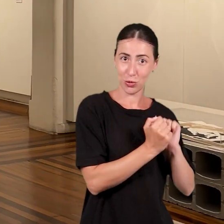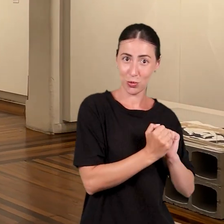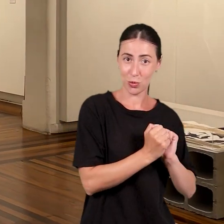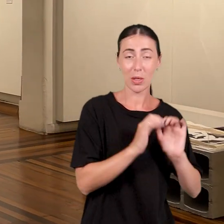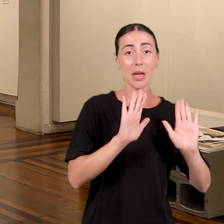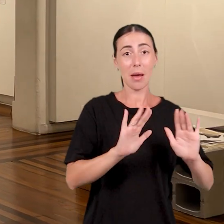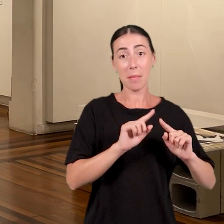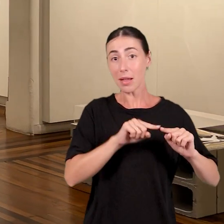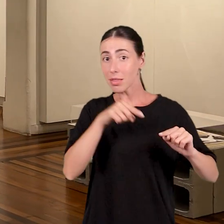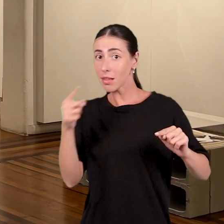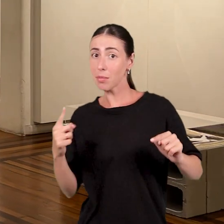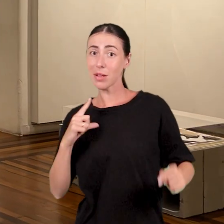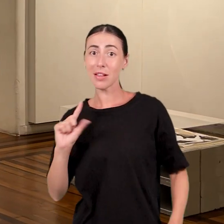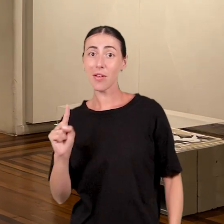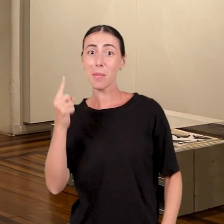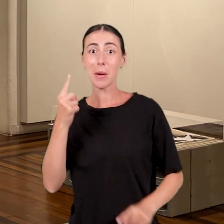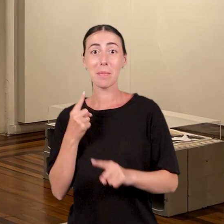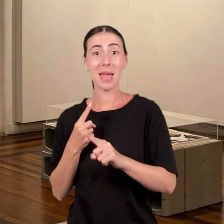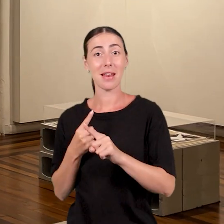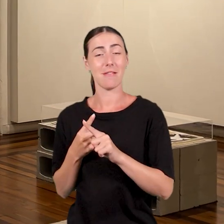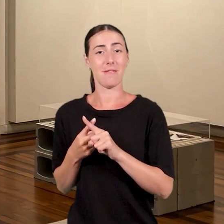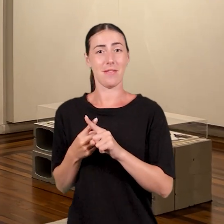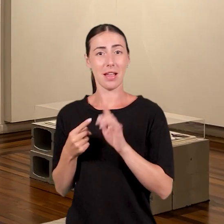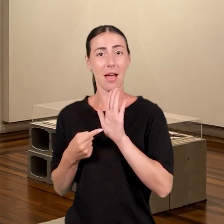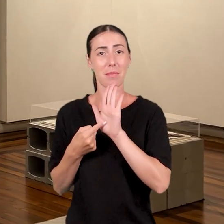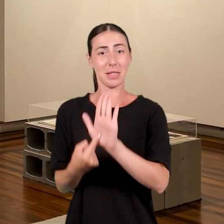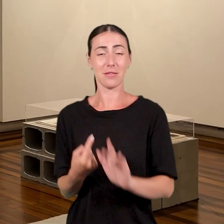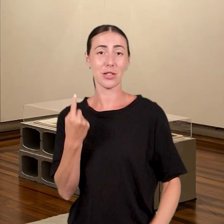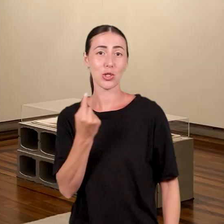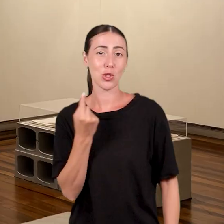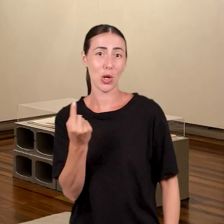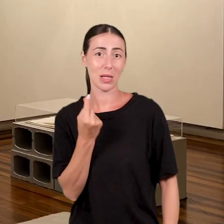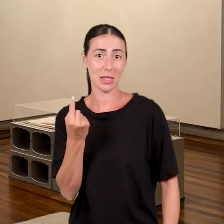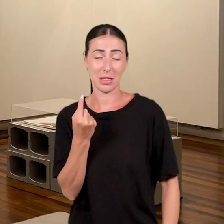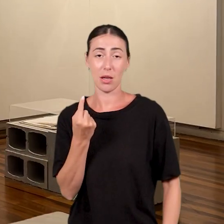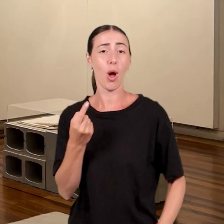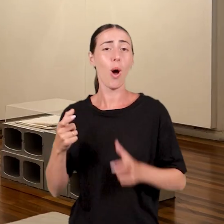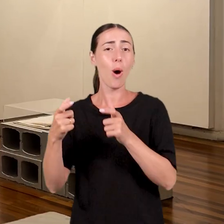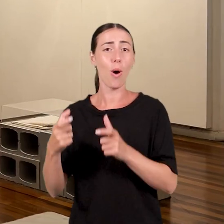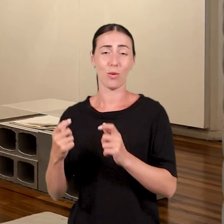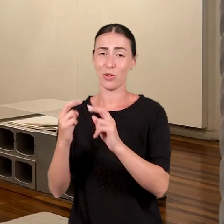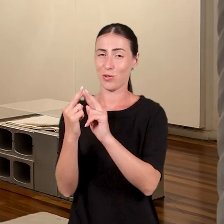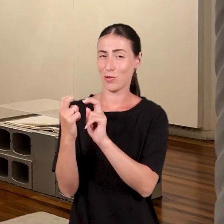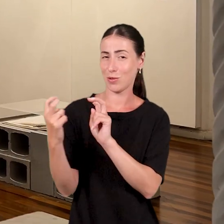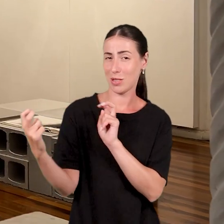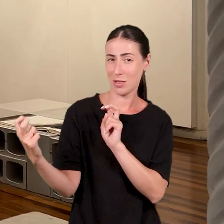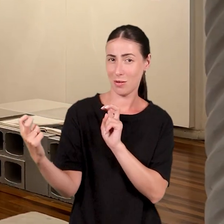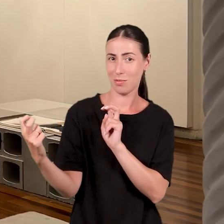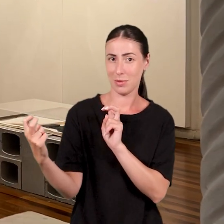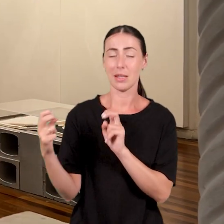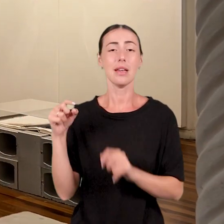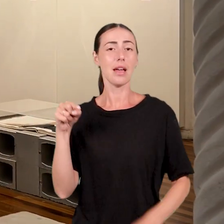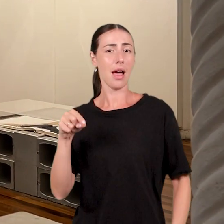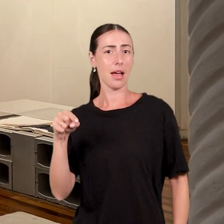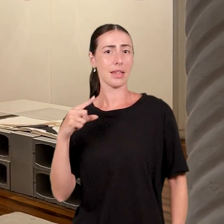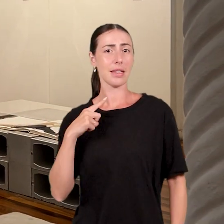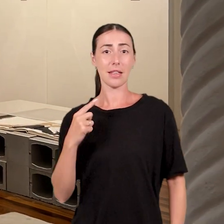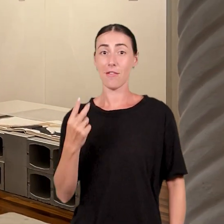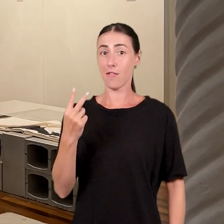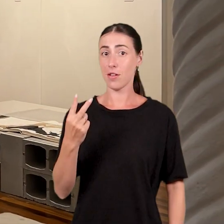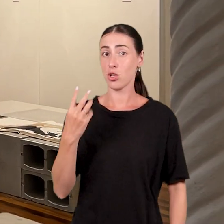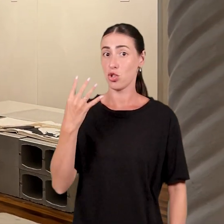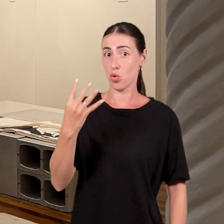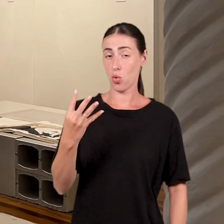1987, realiza sua primeira exposição individual no Eco Clube, Galeria Espaço de Arte, em Florianópolis, da qual se seguiram cerca